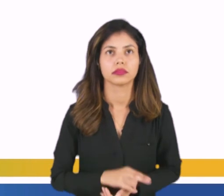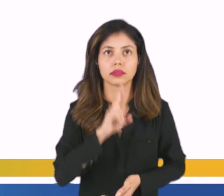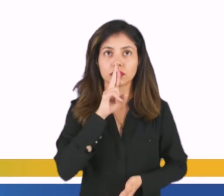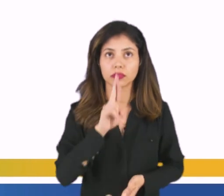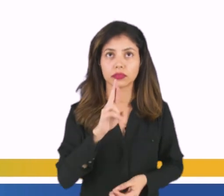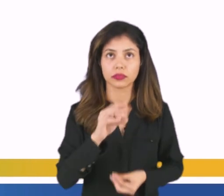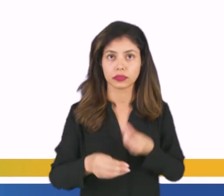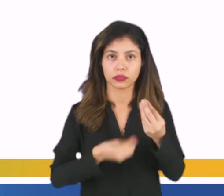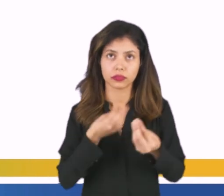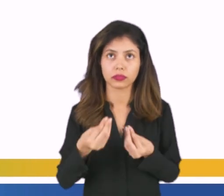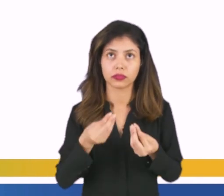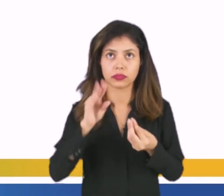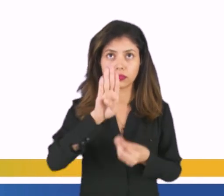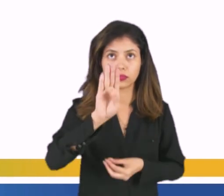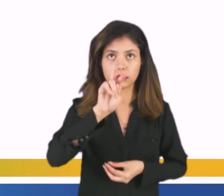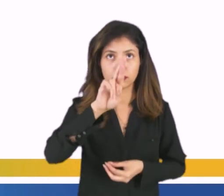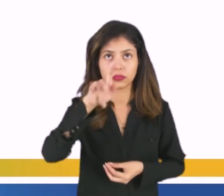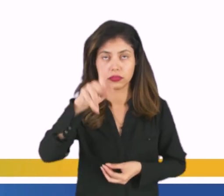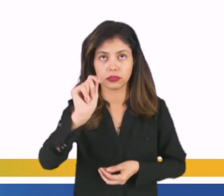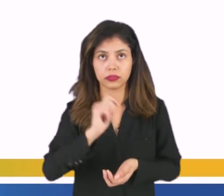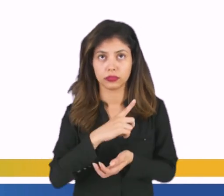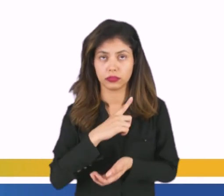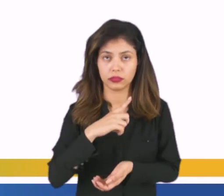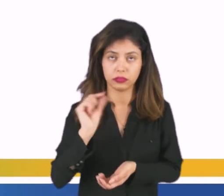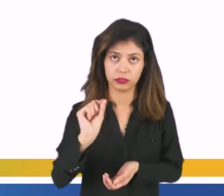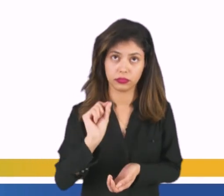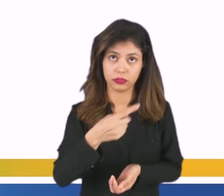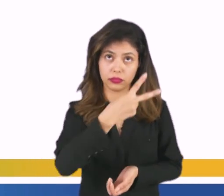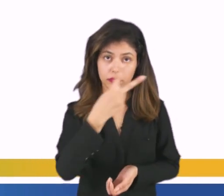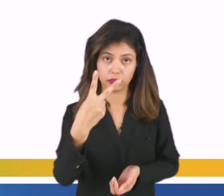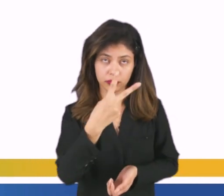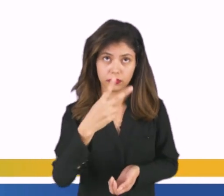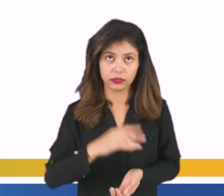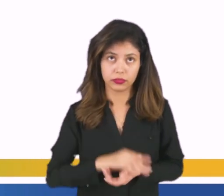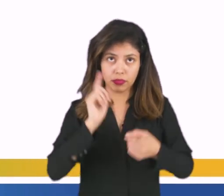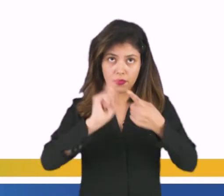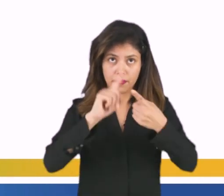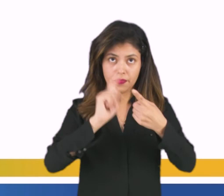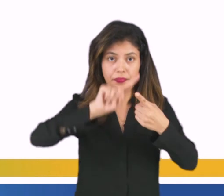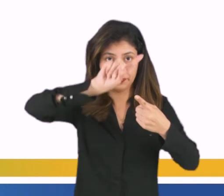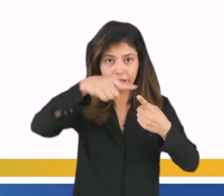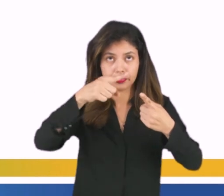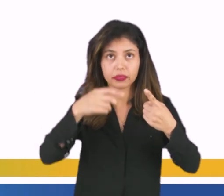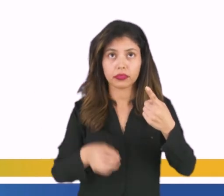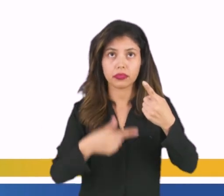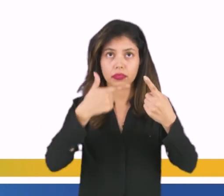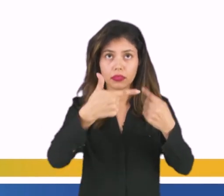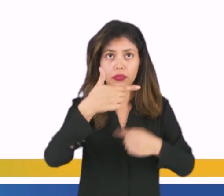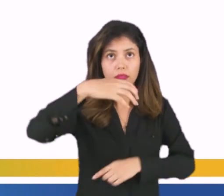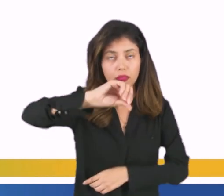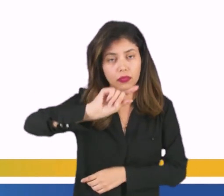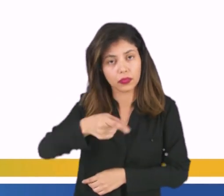vamos resolver por Bhaskara. E aí nós vamos ter dois valores. O T', que é